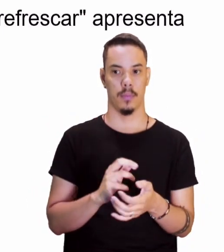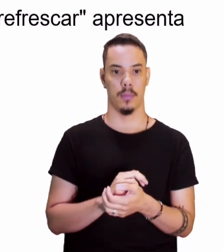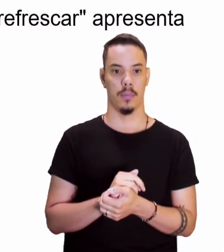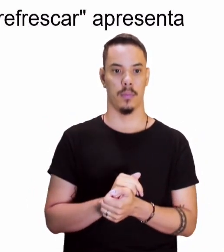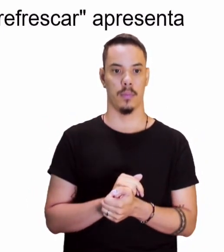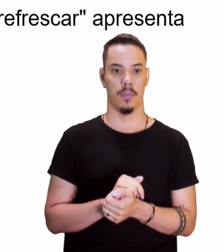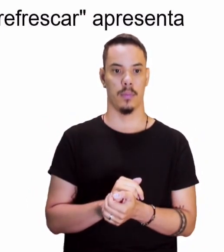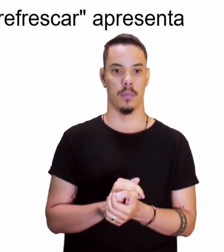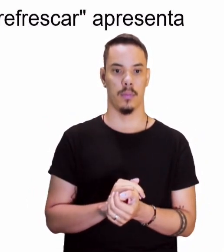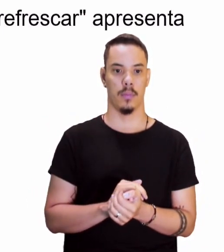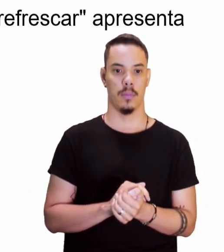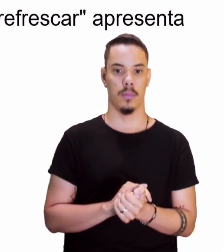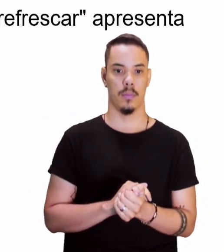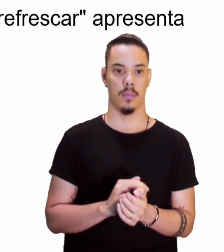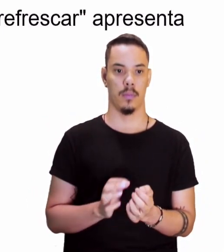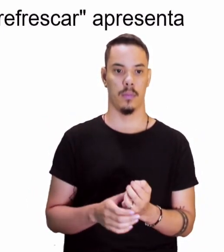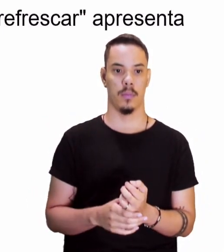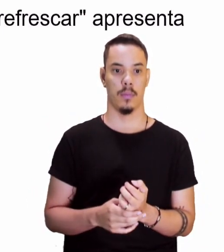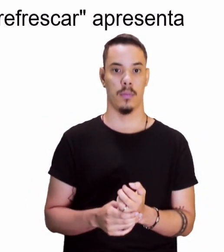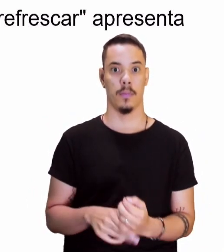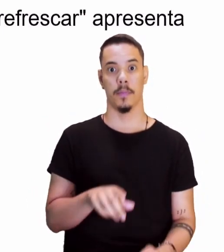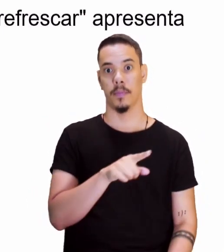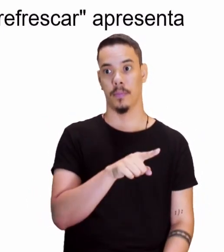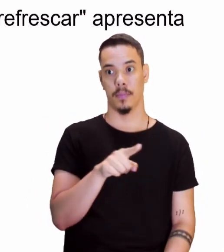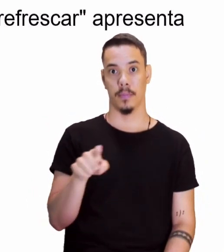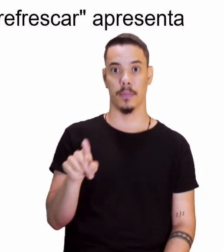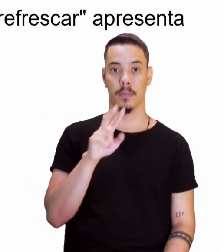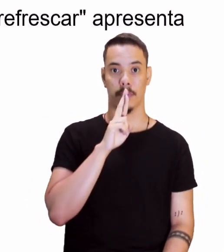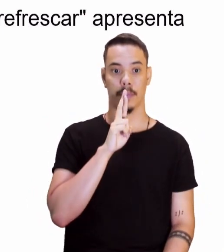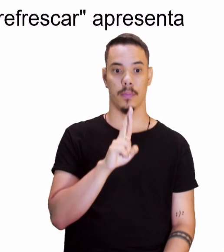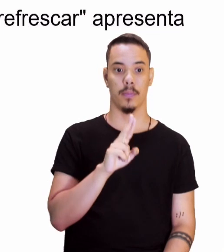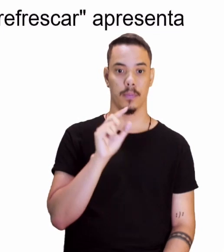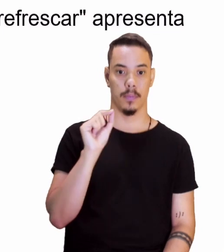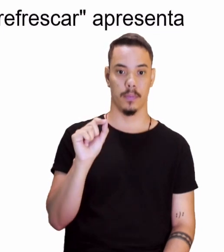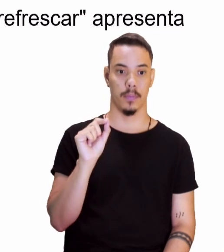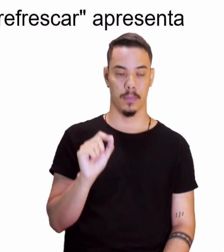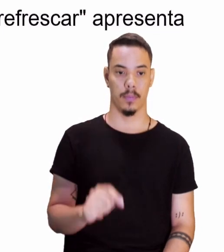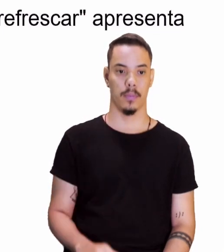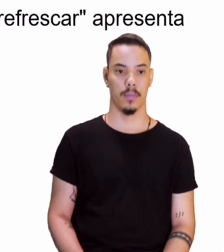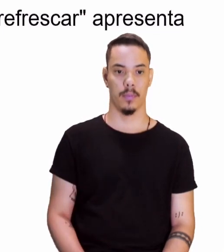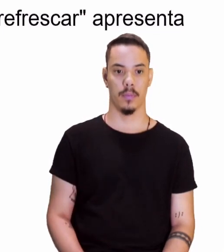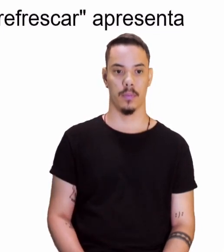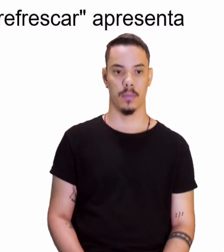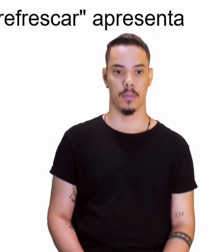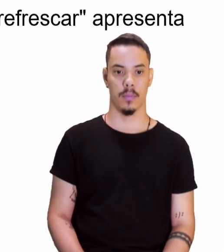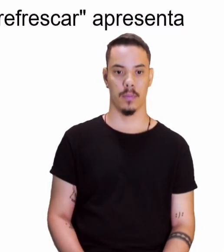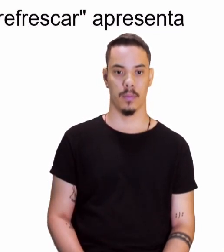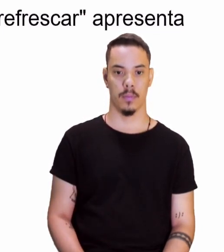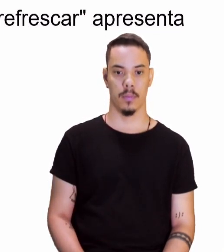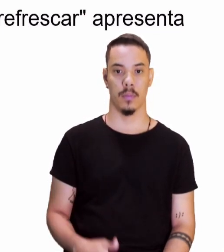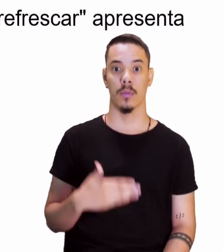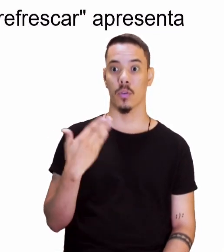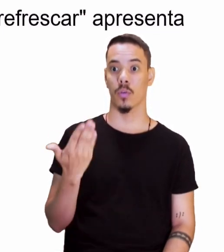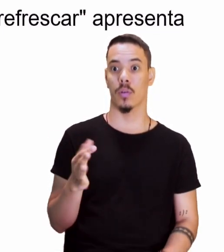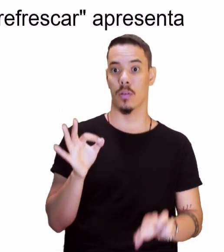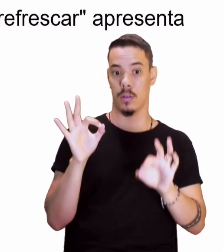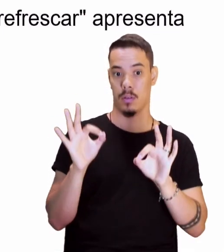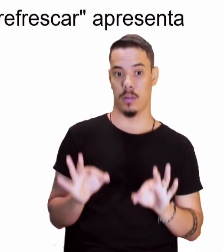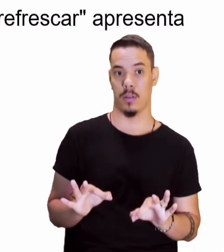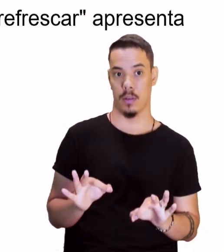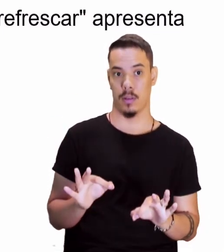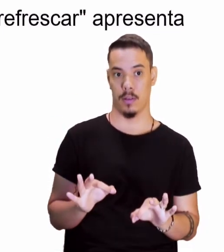culta. Aí você, aluno, vai responder o seguinte: estão corretas apenas